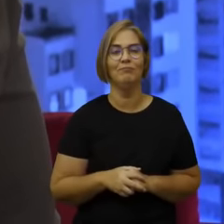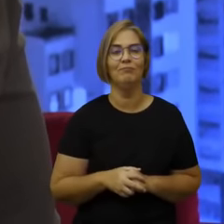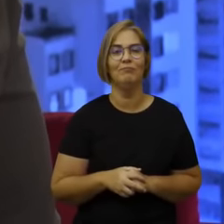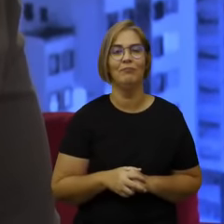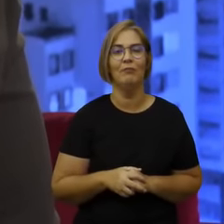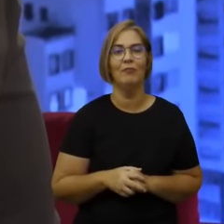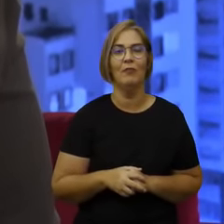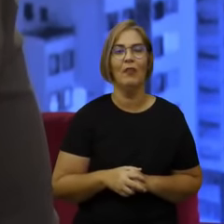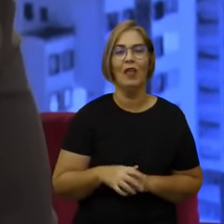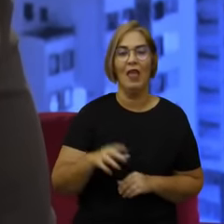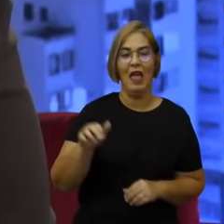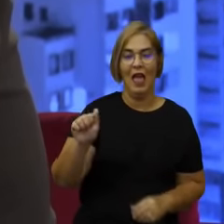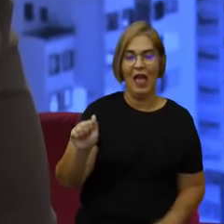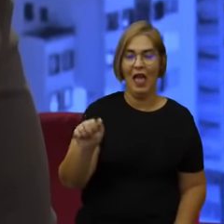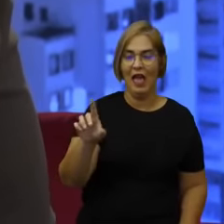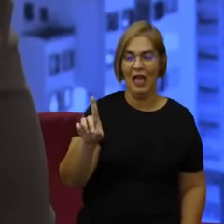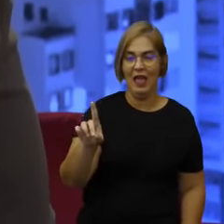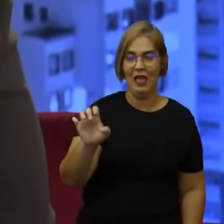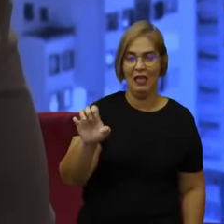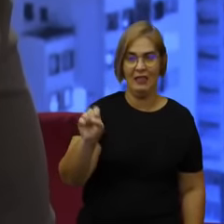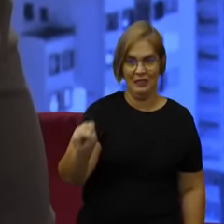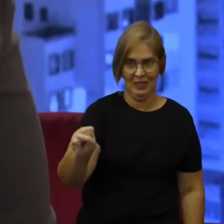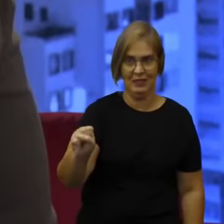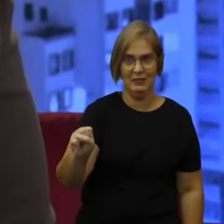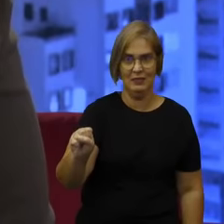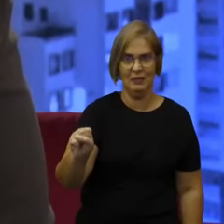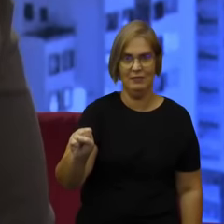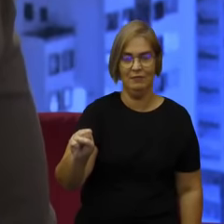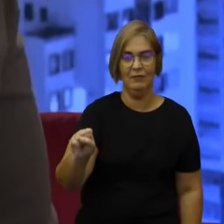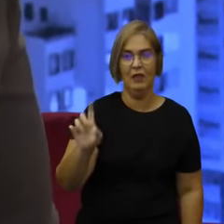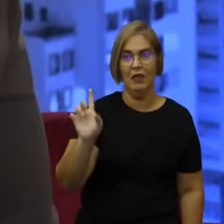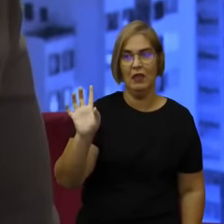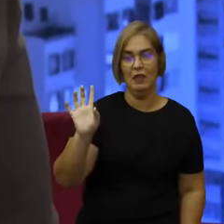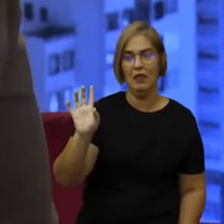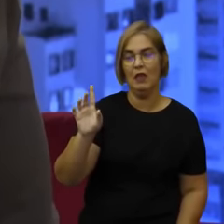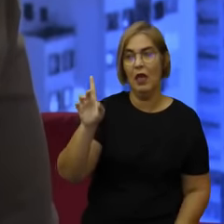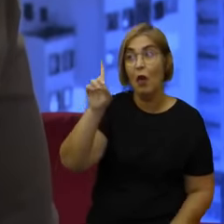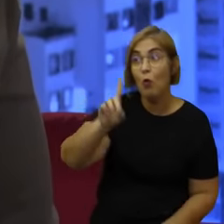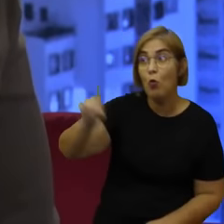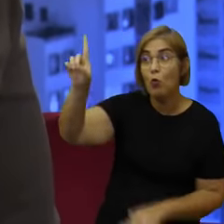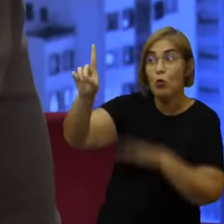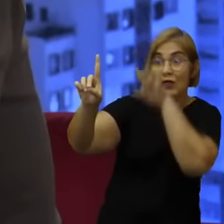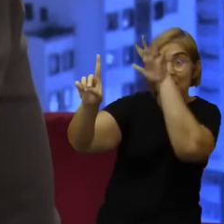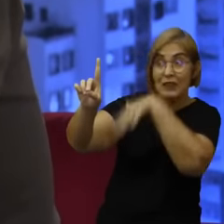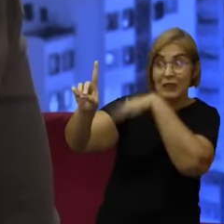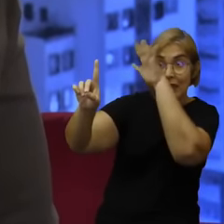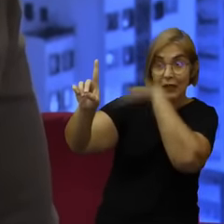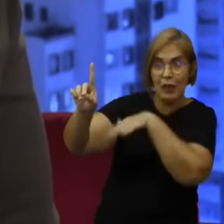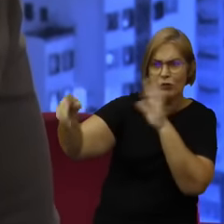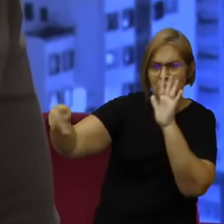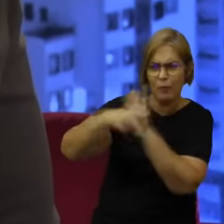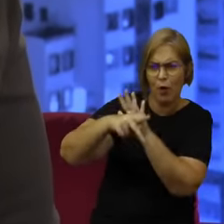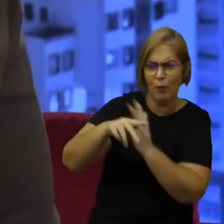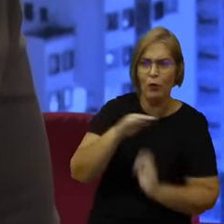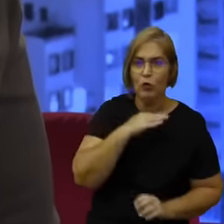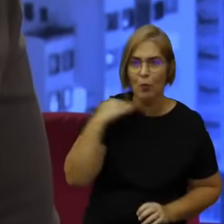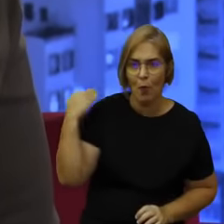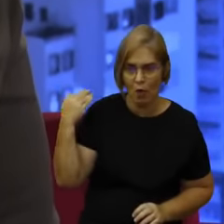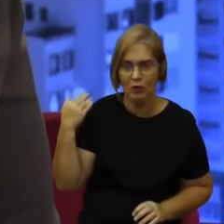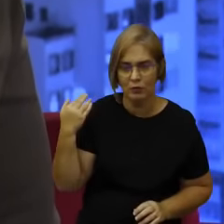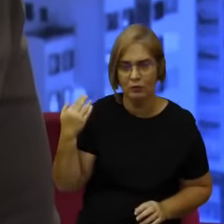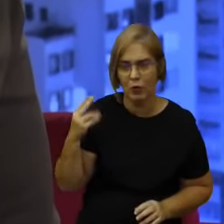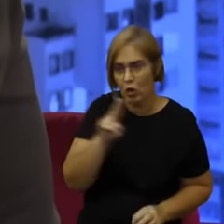Ades, que é a entidade, né, é o deus do reino dos mortos. O reino dos mortos se chama Ades,